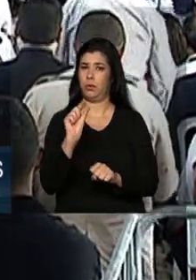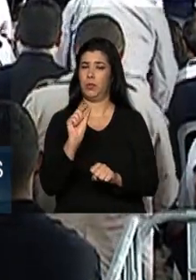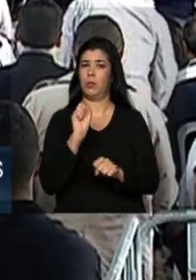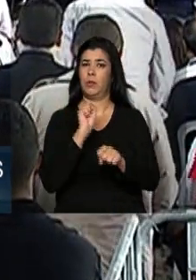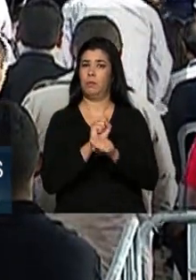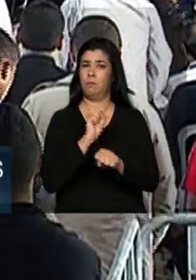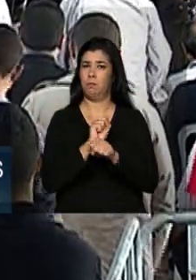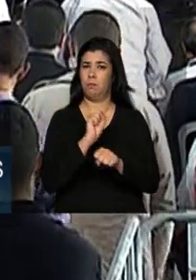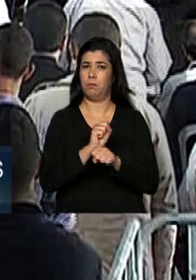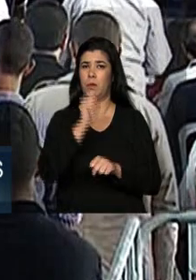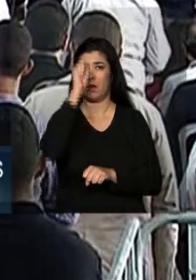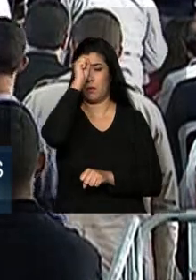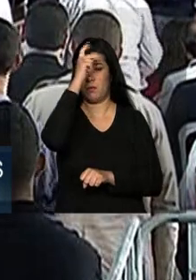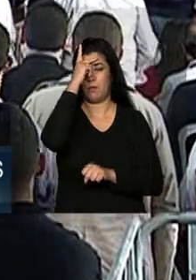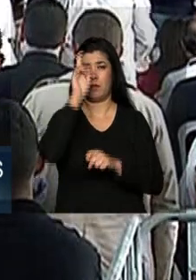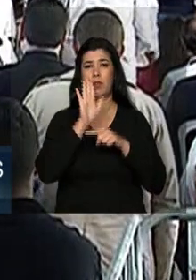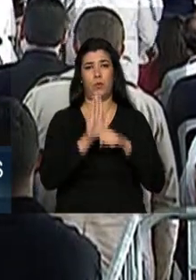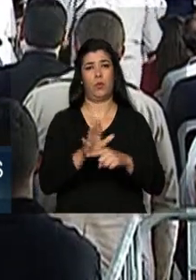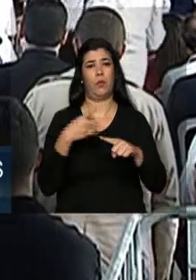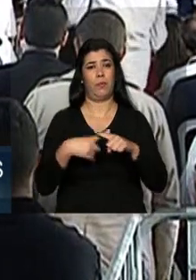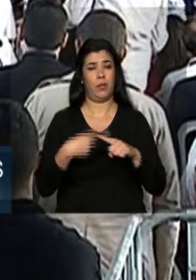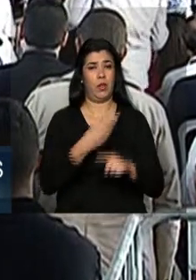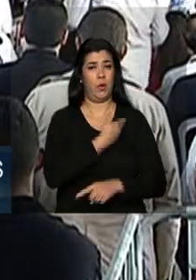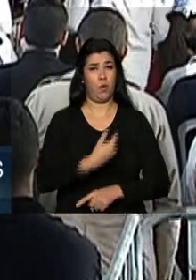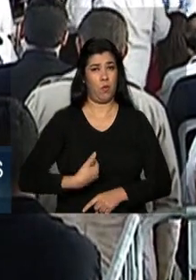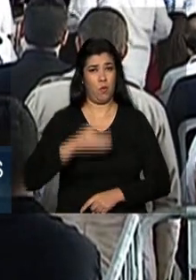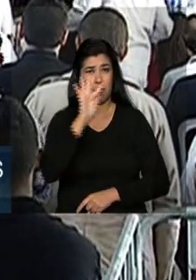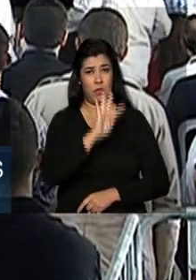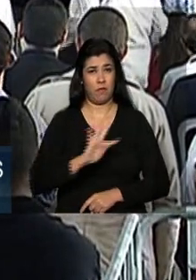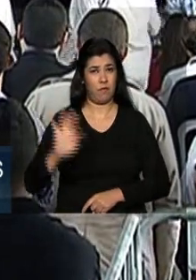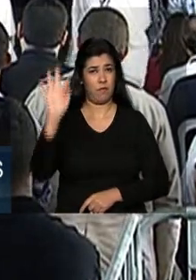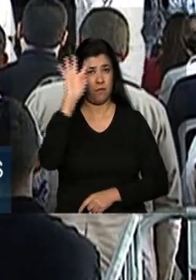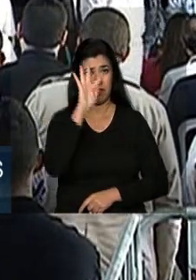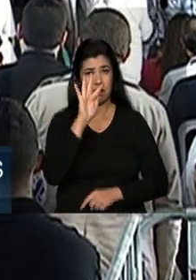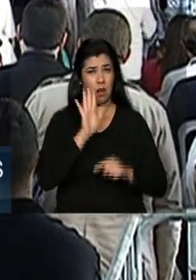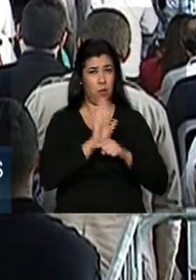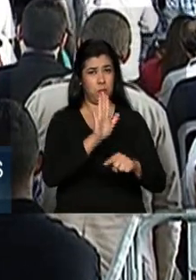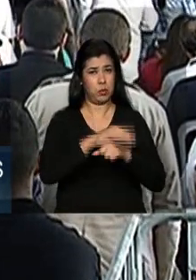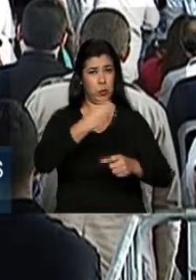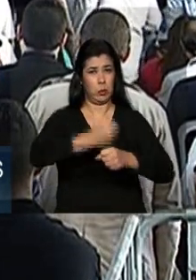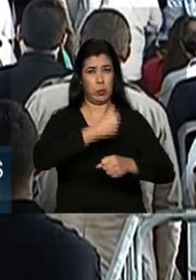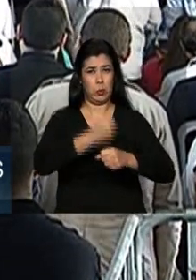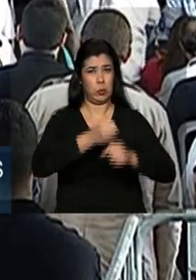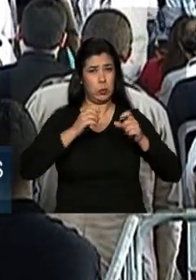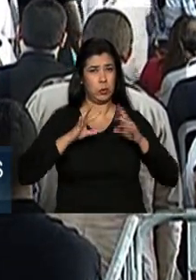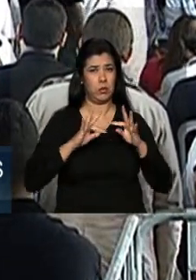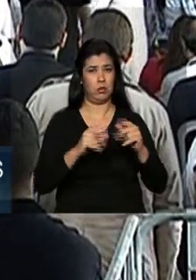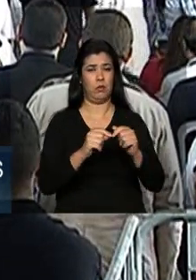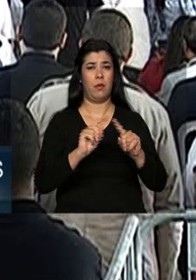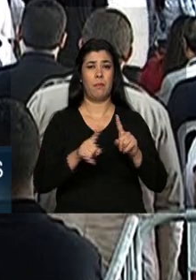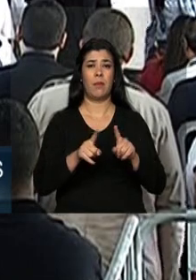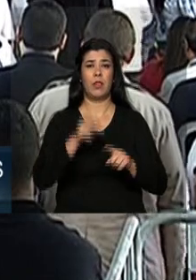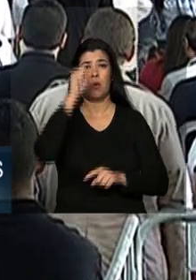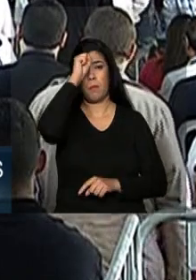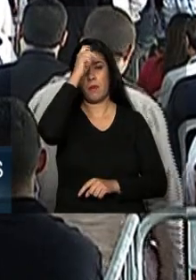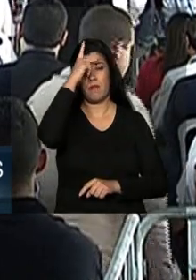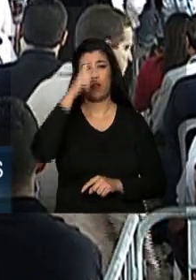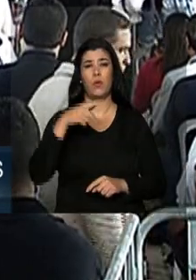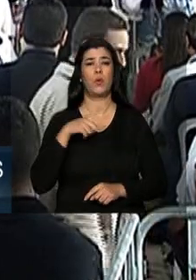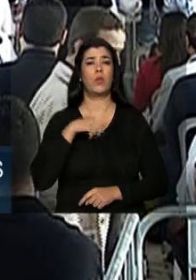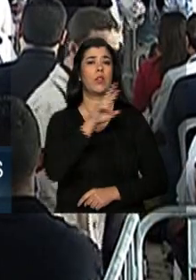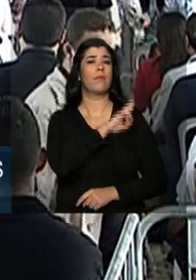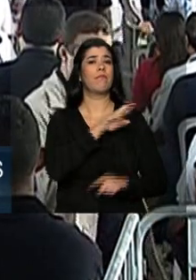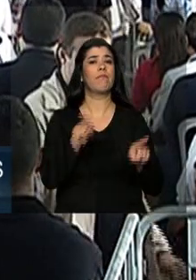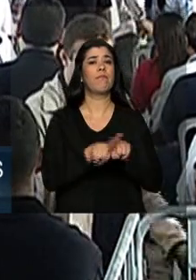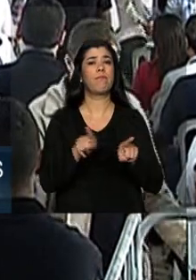própria prefeitura ajudar, porque o governo federal paga essa conta toda. O papel dos prefeitos é entrar complementando, tentando